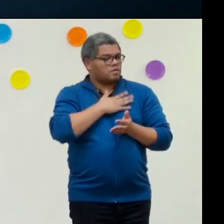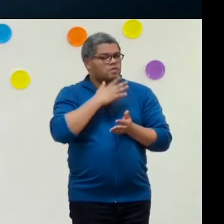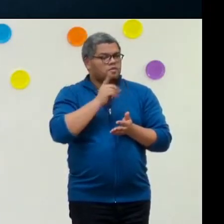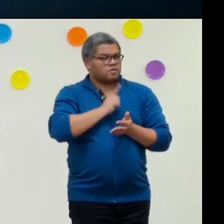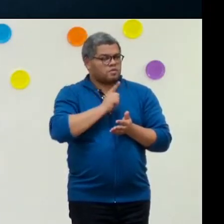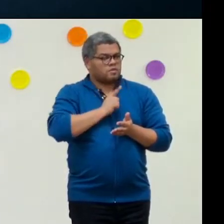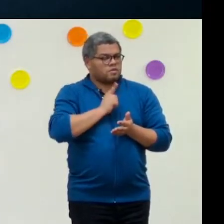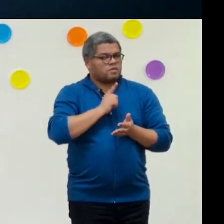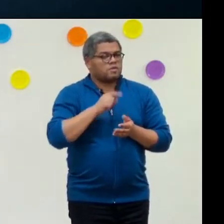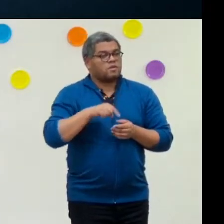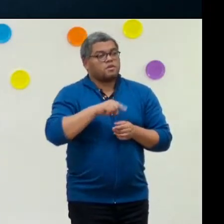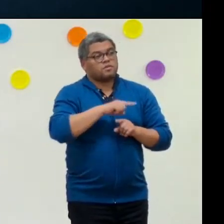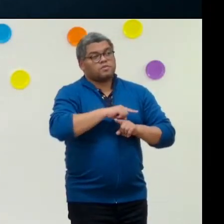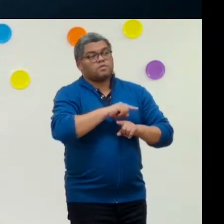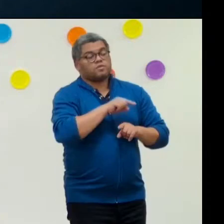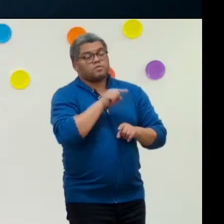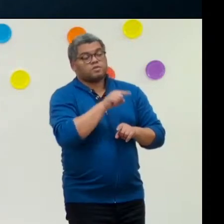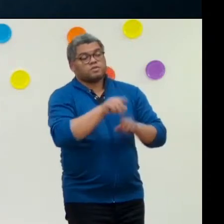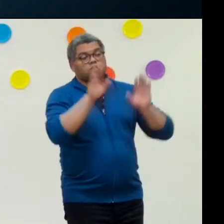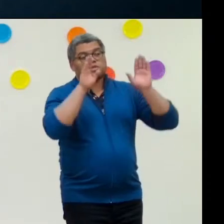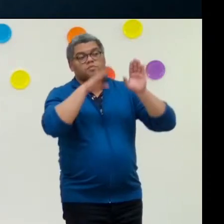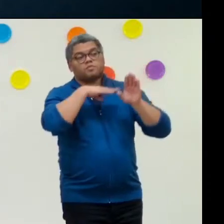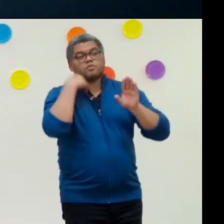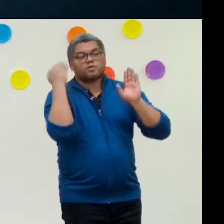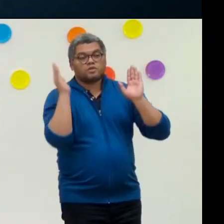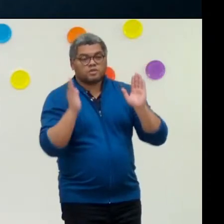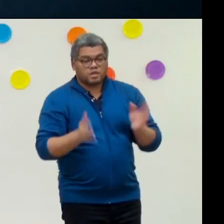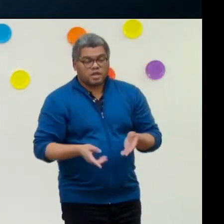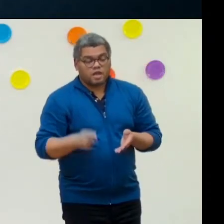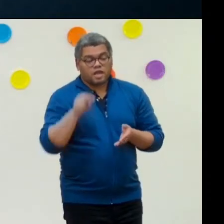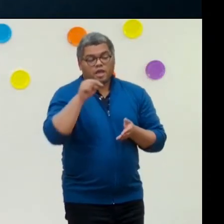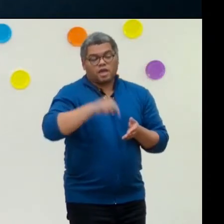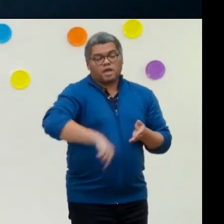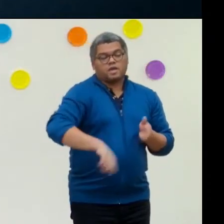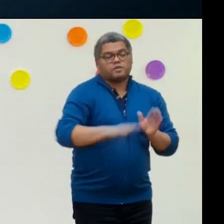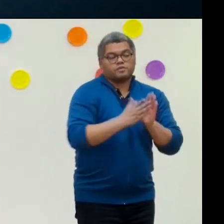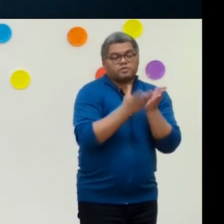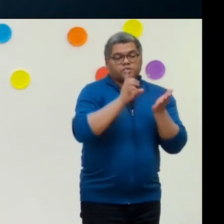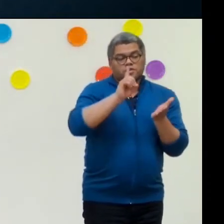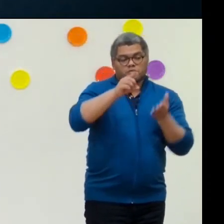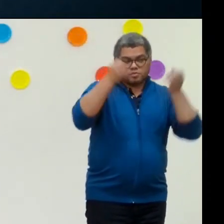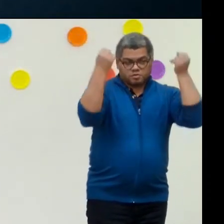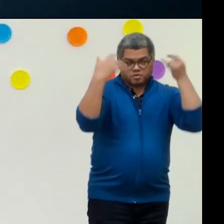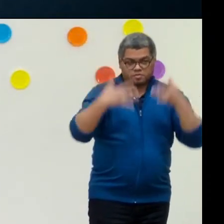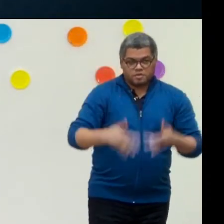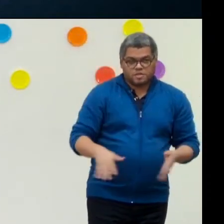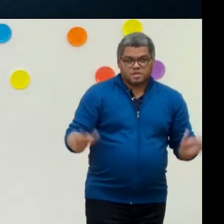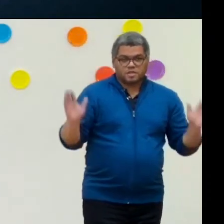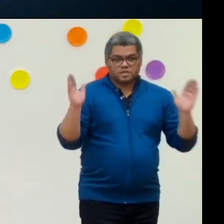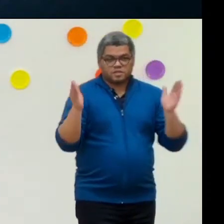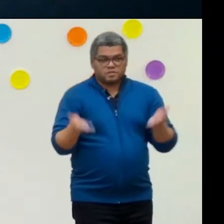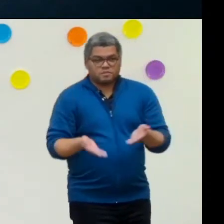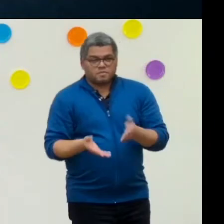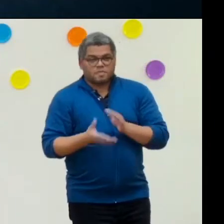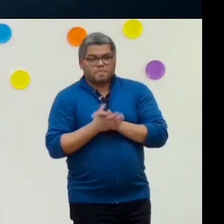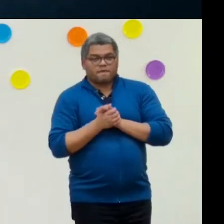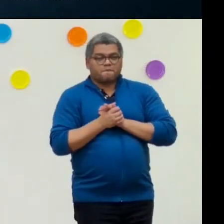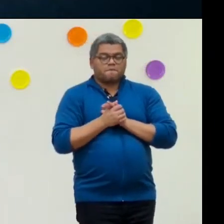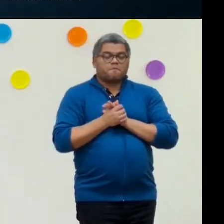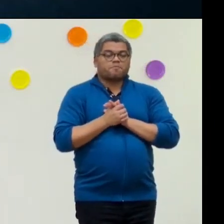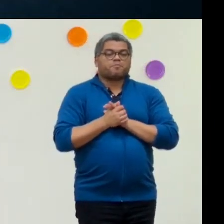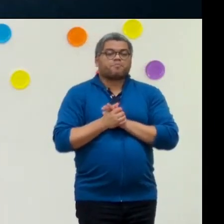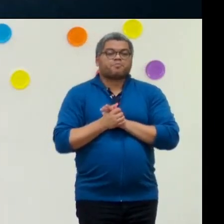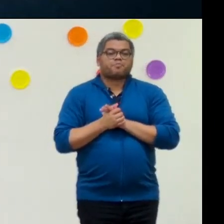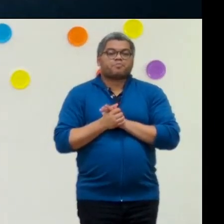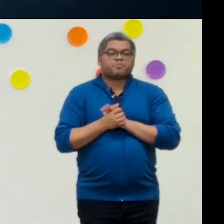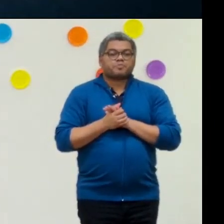Você já morreu para isso. É isso que a Bíblia diz sobre você. Seguindo. Faça um acordo com seus olhos.